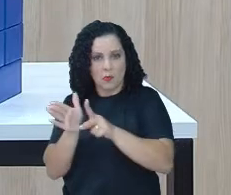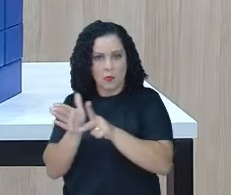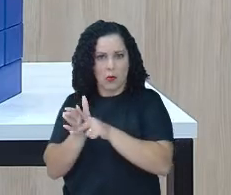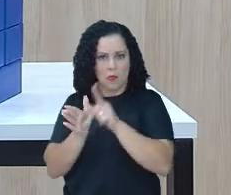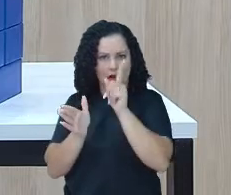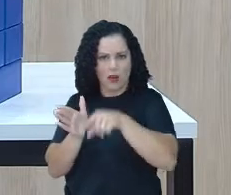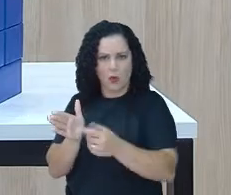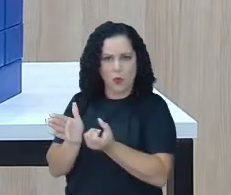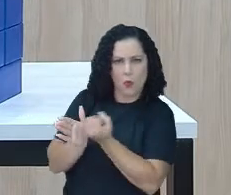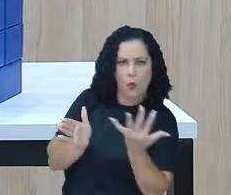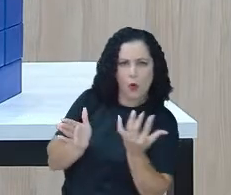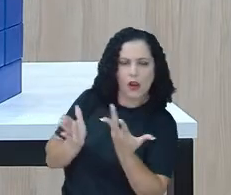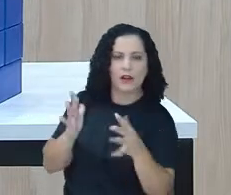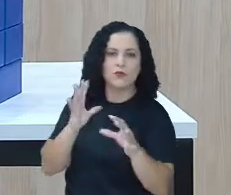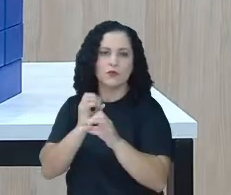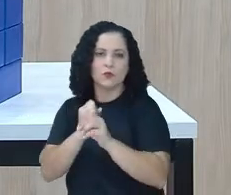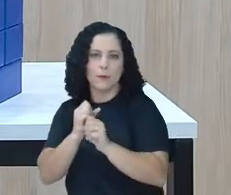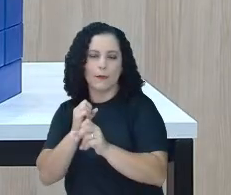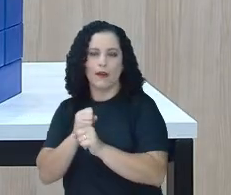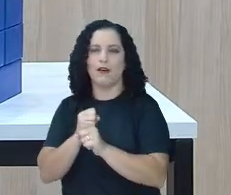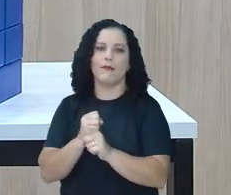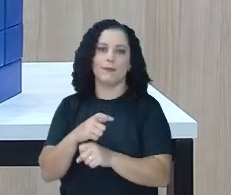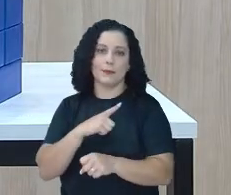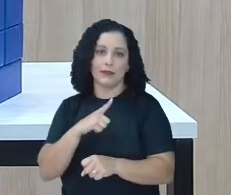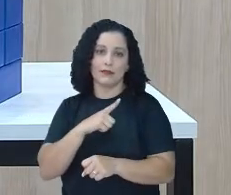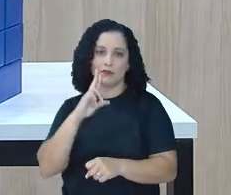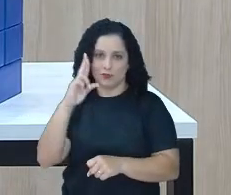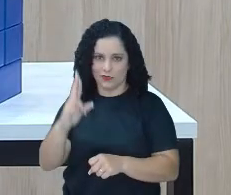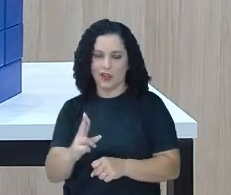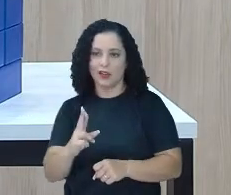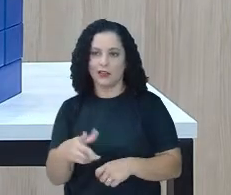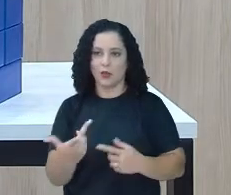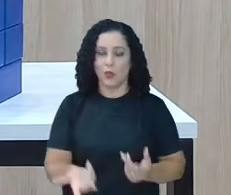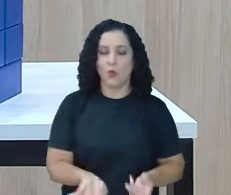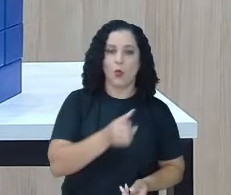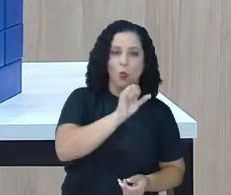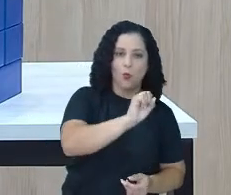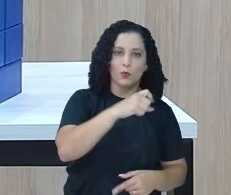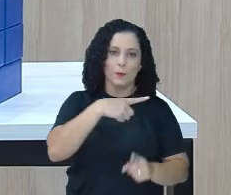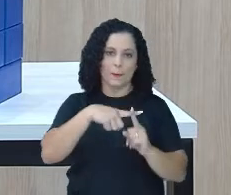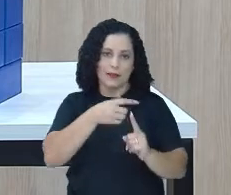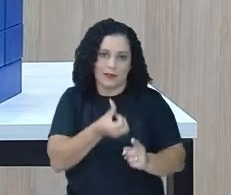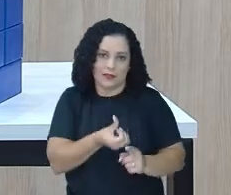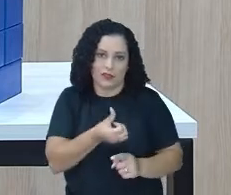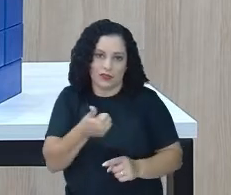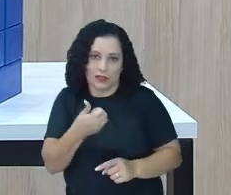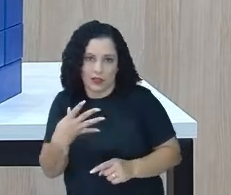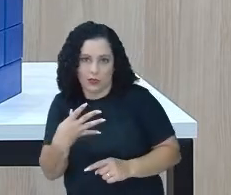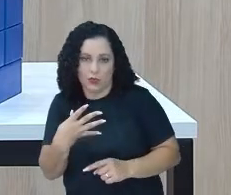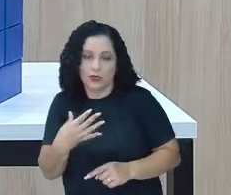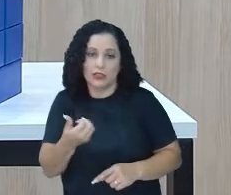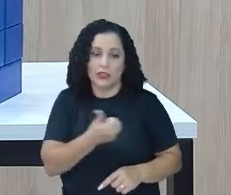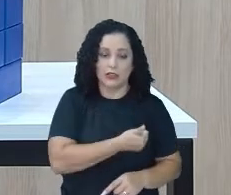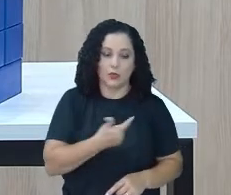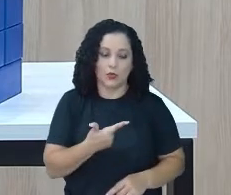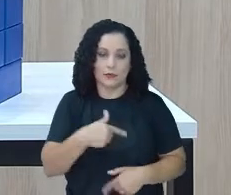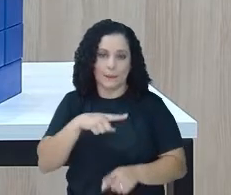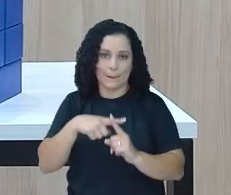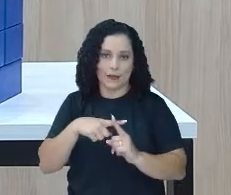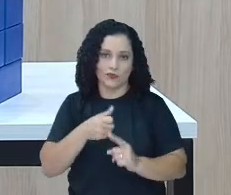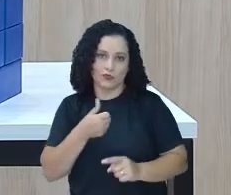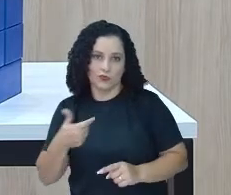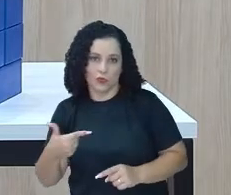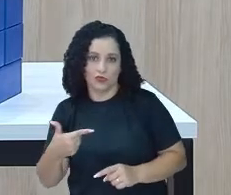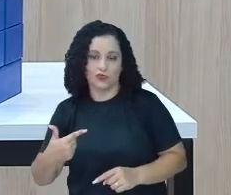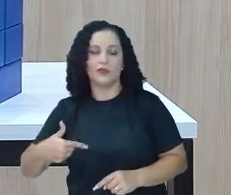né? O quanto que a gente vai somar para ficar aí com esse valor idêntico. Então, 8 mais 6 deu 14 e 12 mais 2